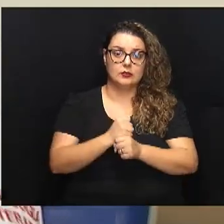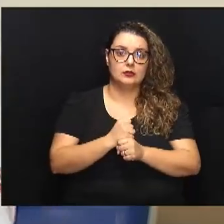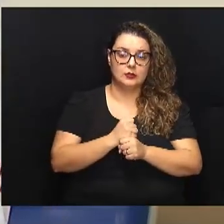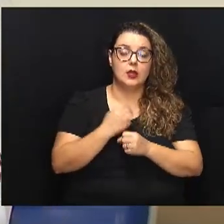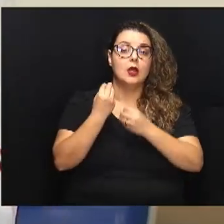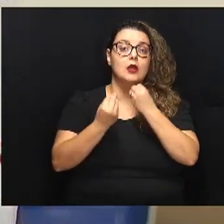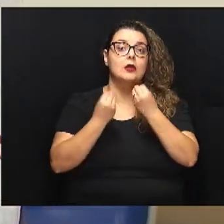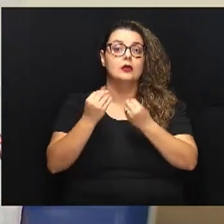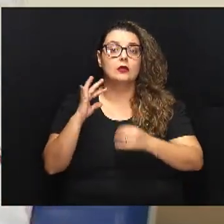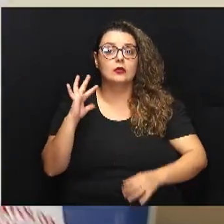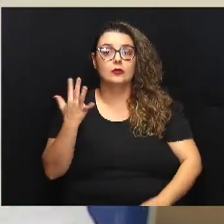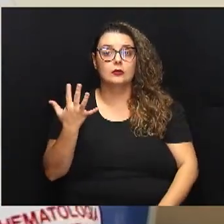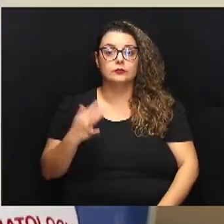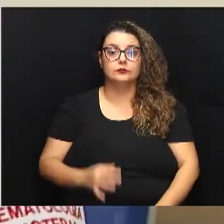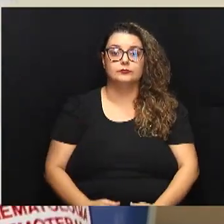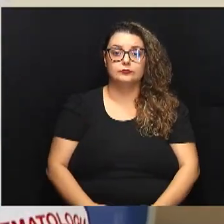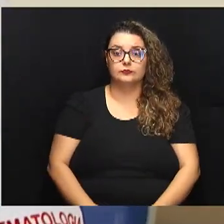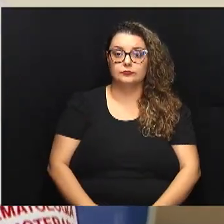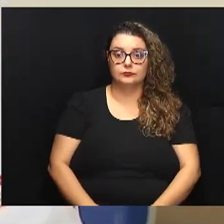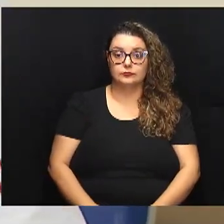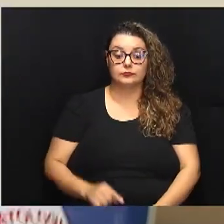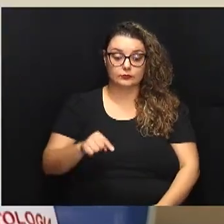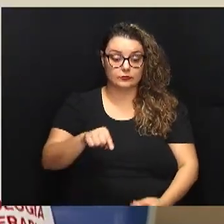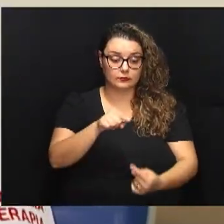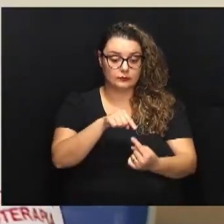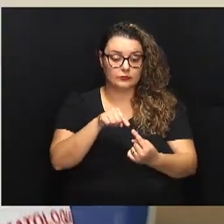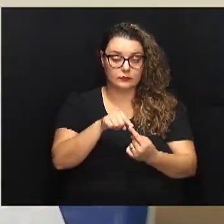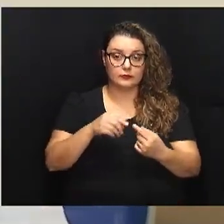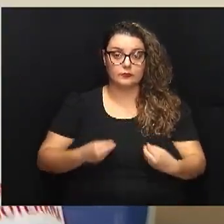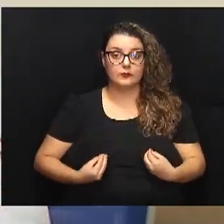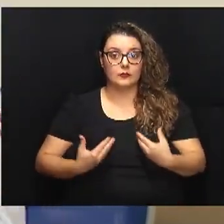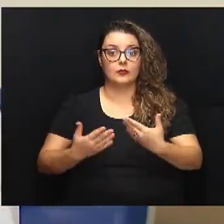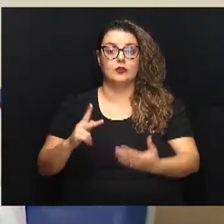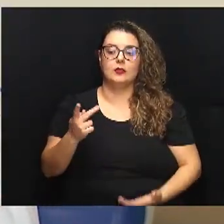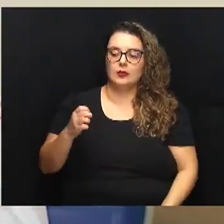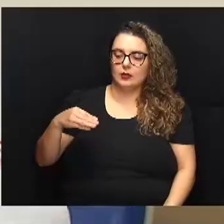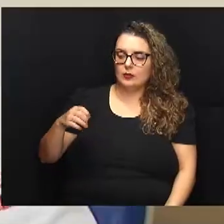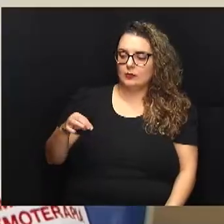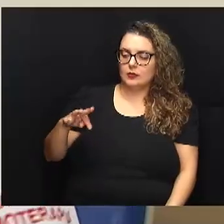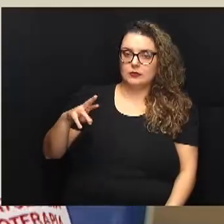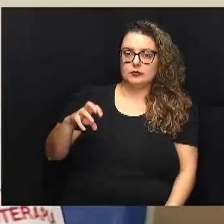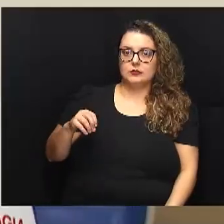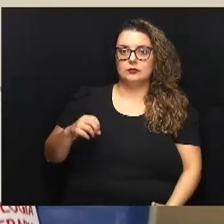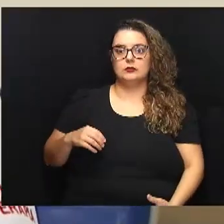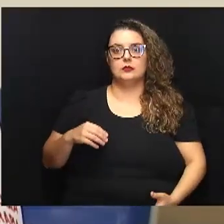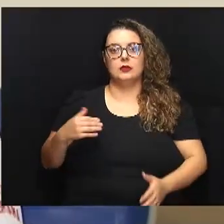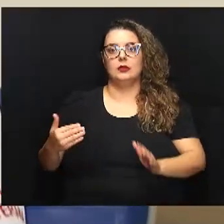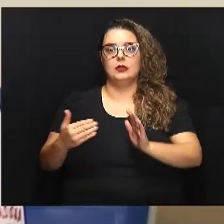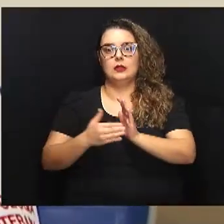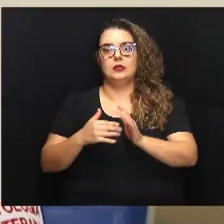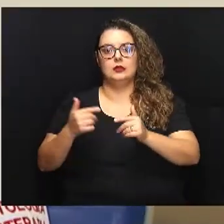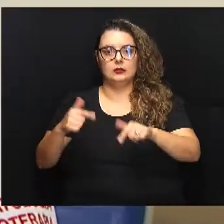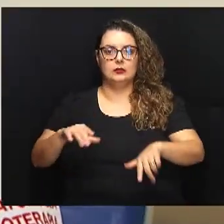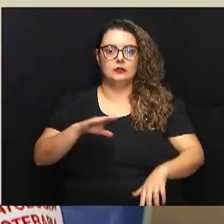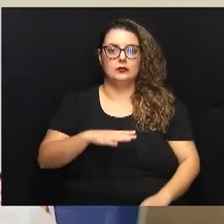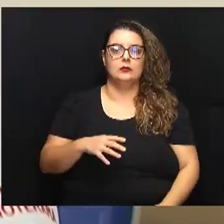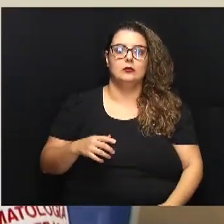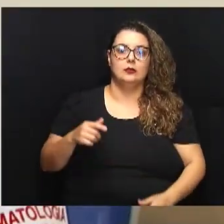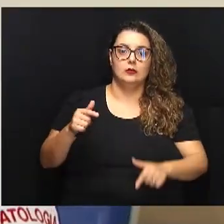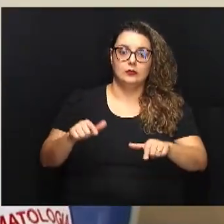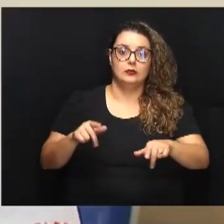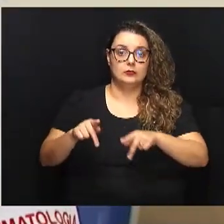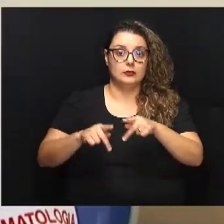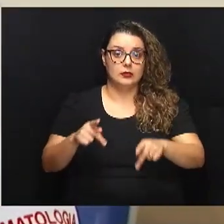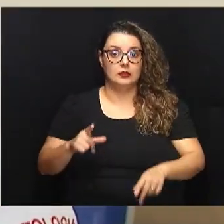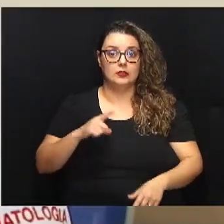que acontece? Esse é um objetivo de levar o Hemocentro até a sua cidade ou até um lugar muito povoado.